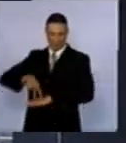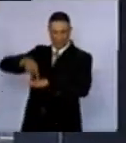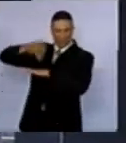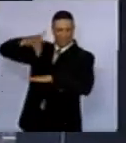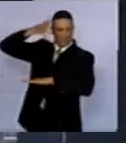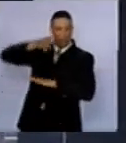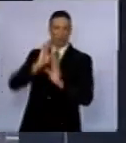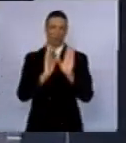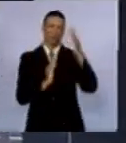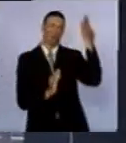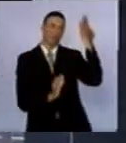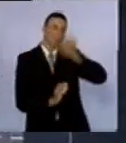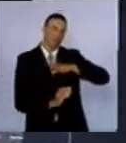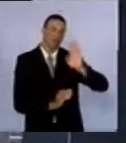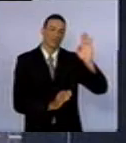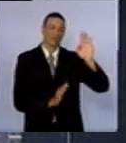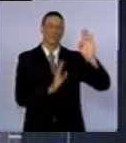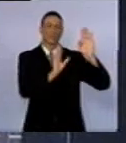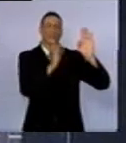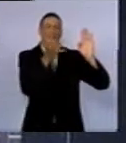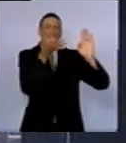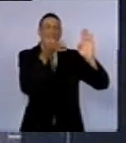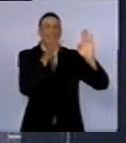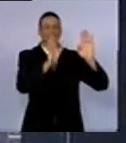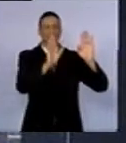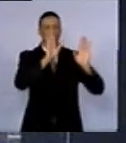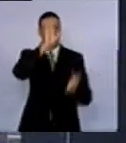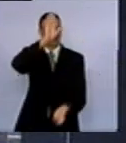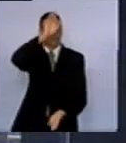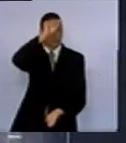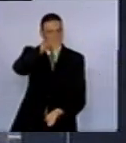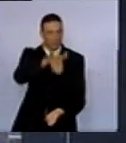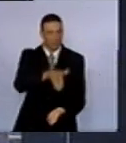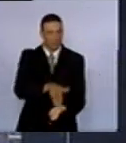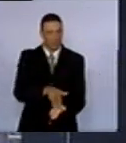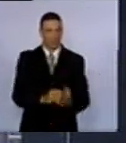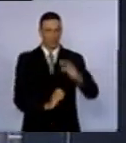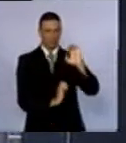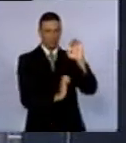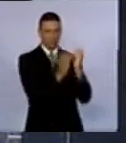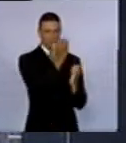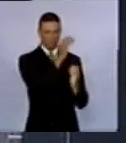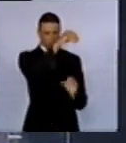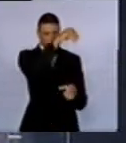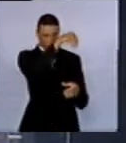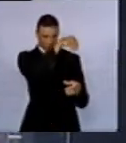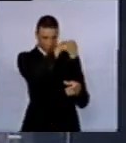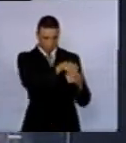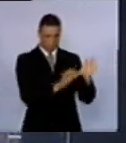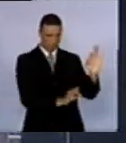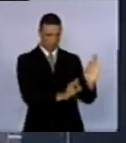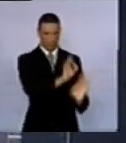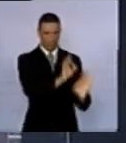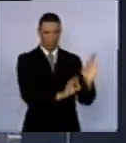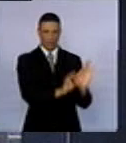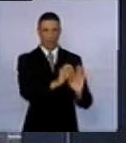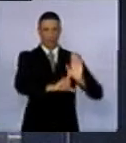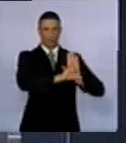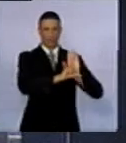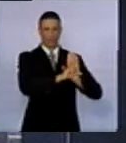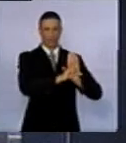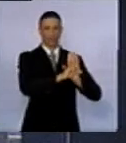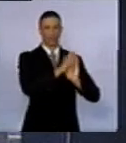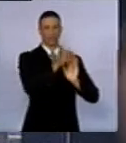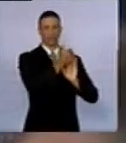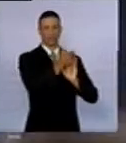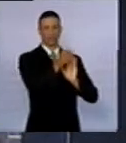dizer um último aspecto da estrutura que envolve a promulgação da Lei